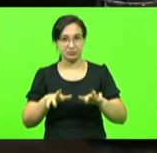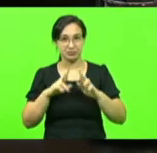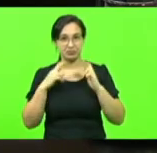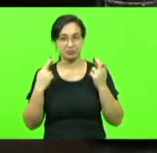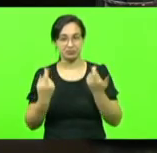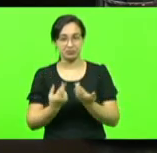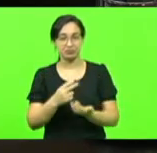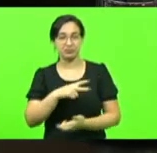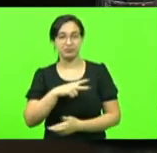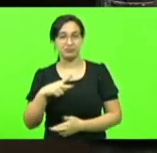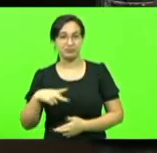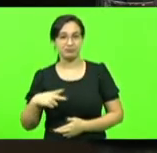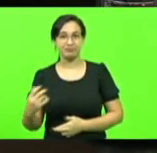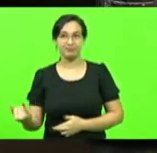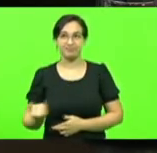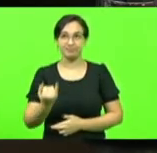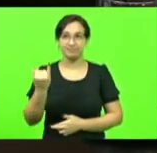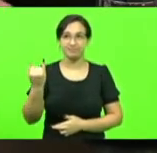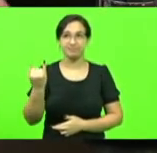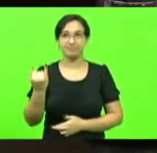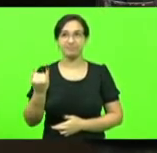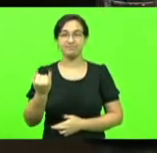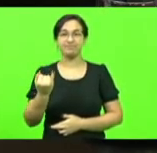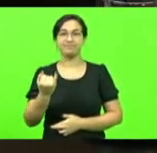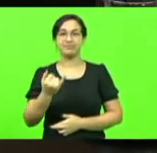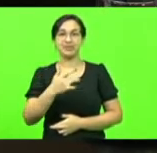quando falamos em saúde pública.